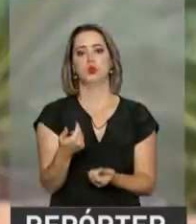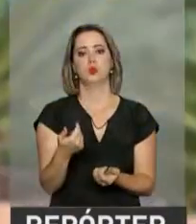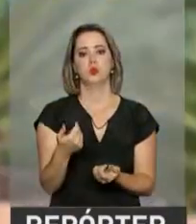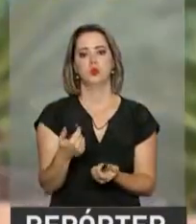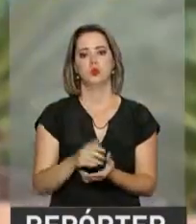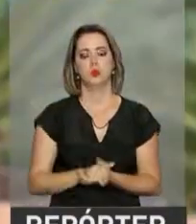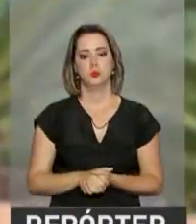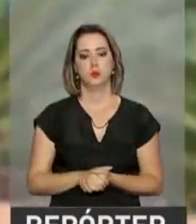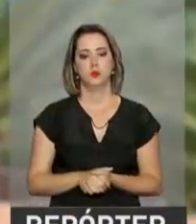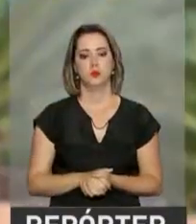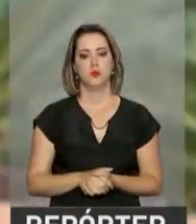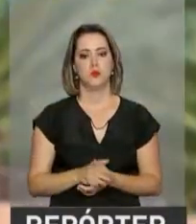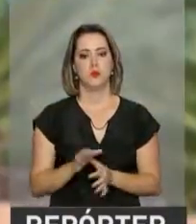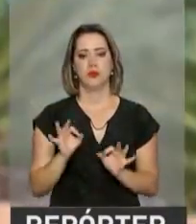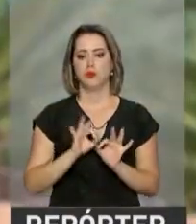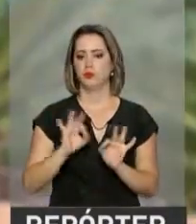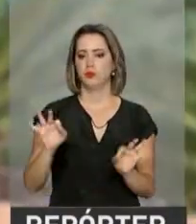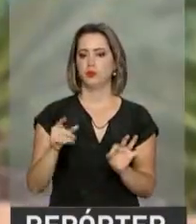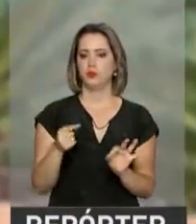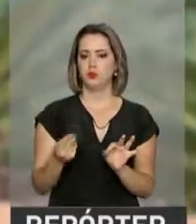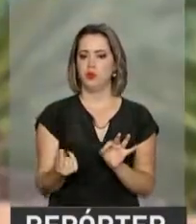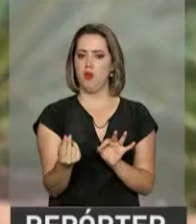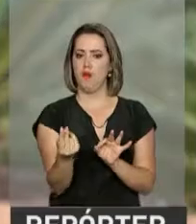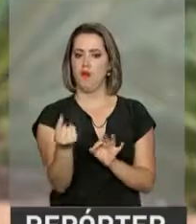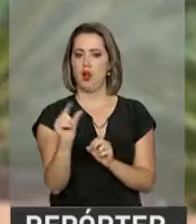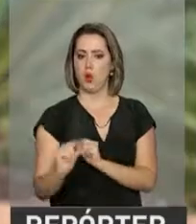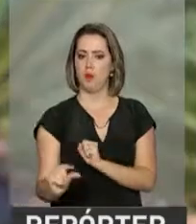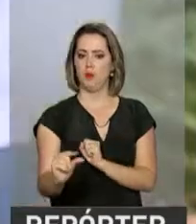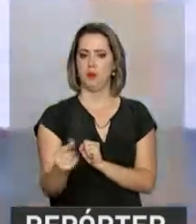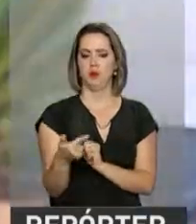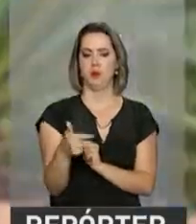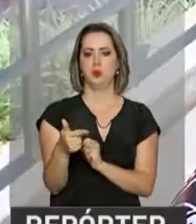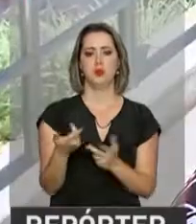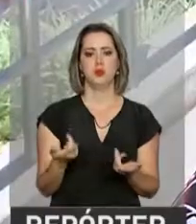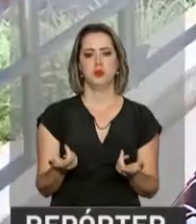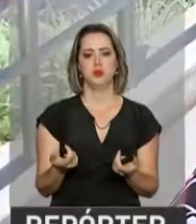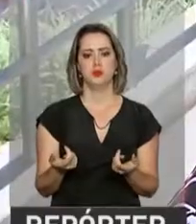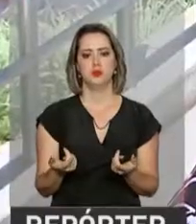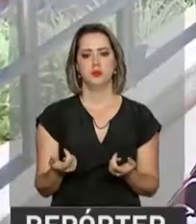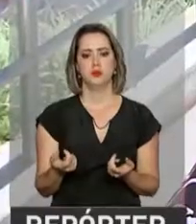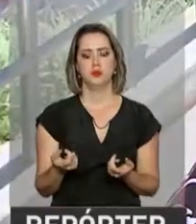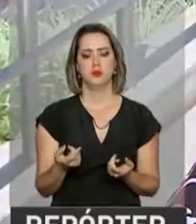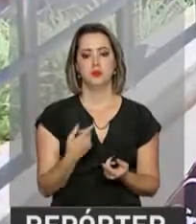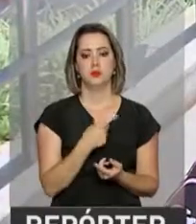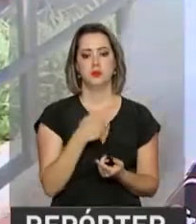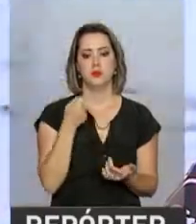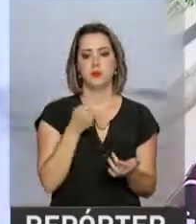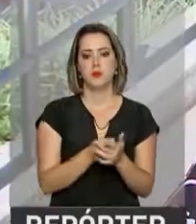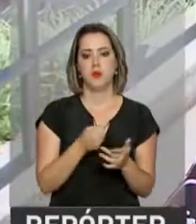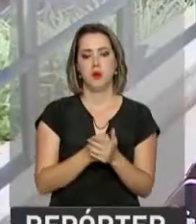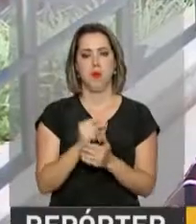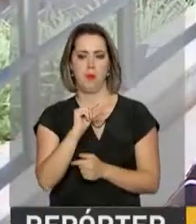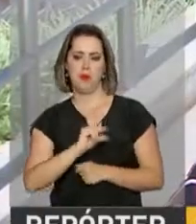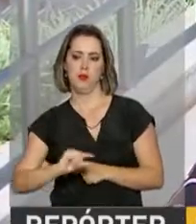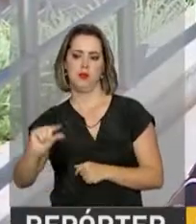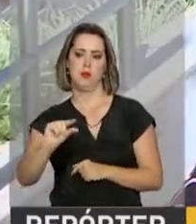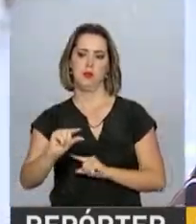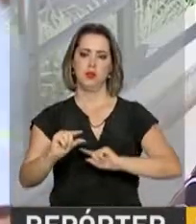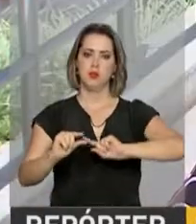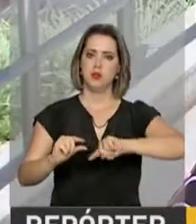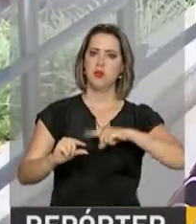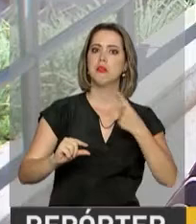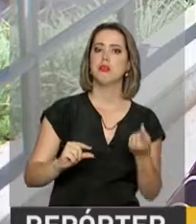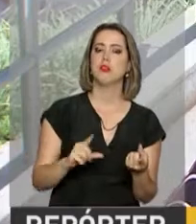caso. E não mexer com esse negócio de valor mínimo, isso não existe, minha filha. Eu paguei um mínimo, depois